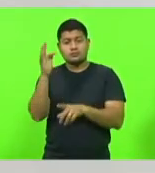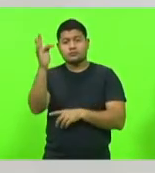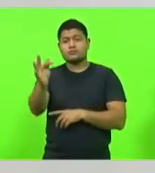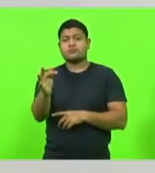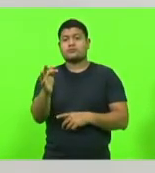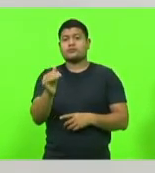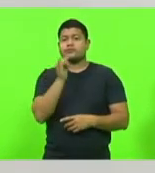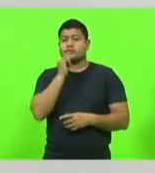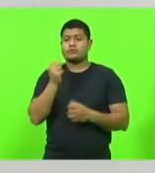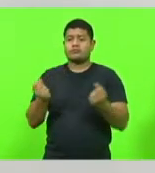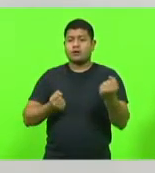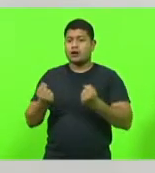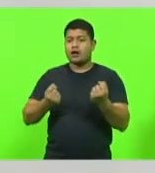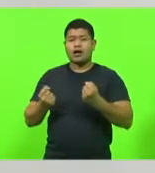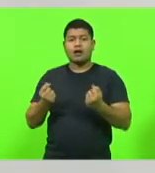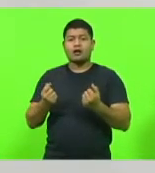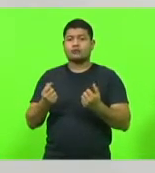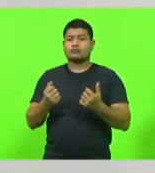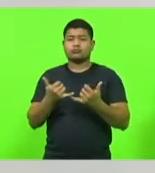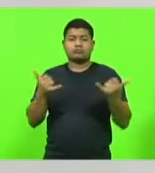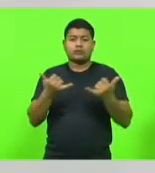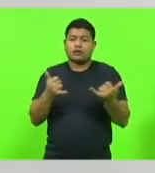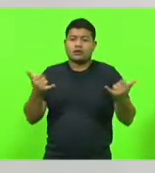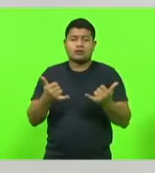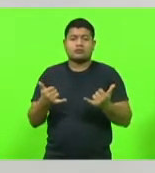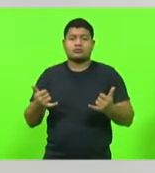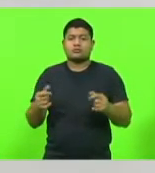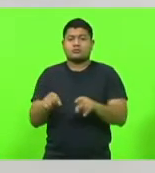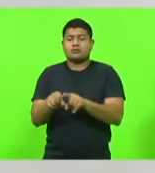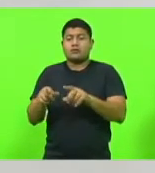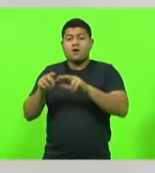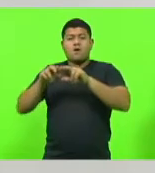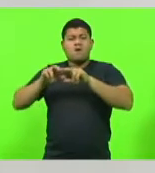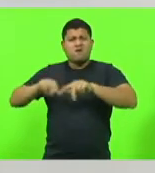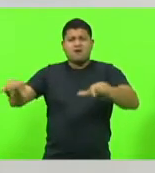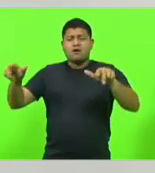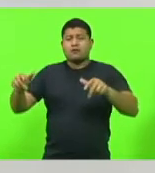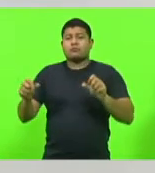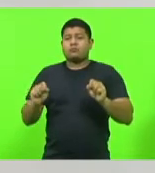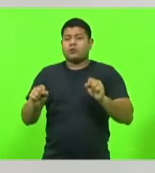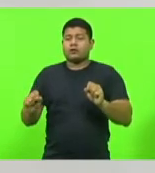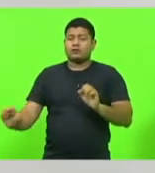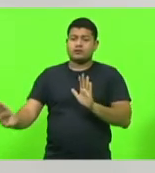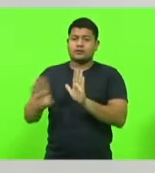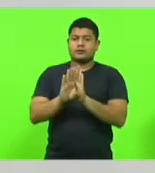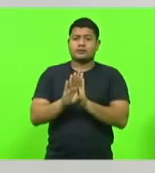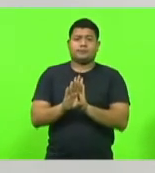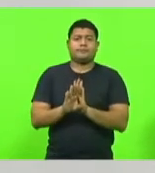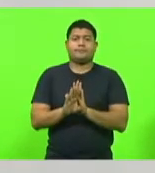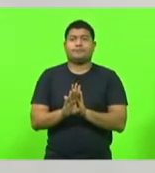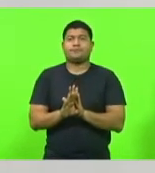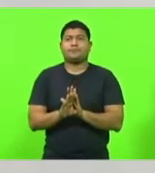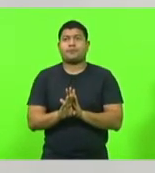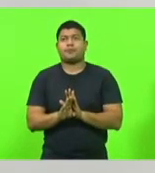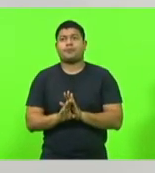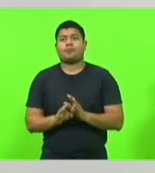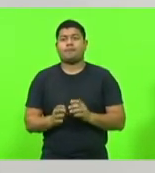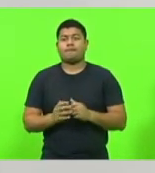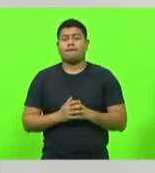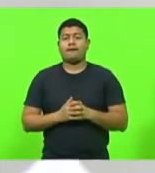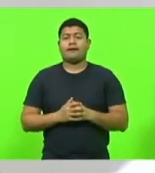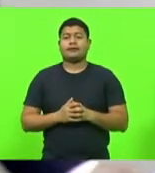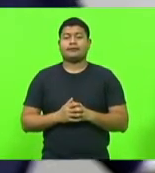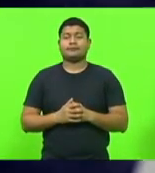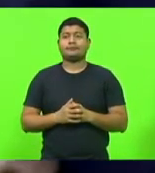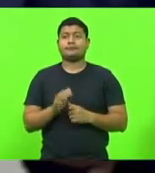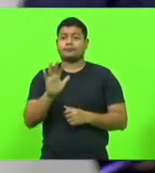carros elétricos e nas demais coisas que virão nesse novo tempo cada vez mais, aspas, eletrificado.